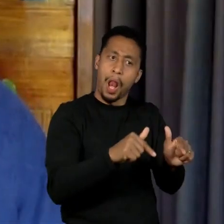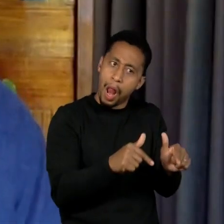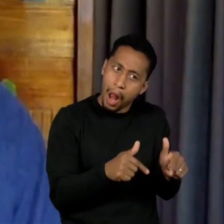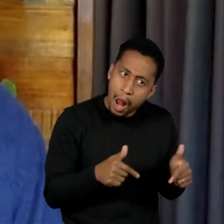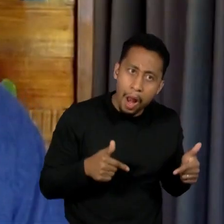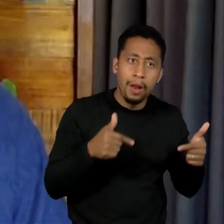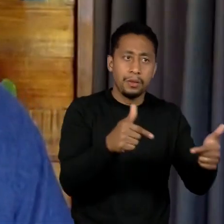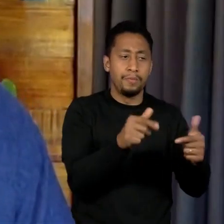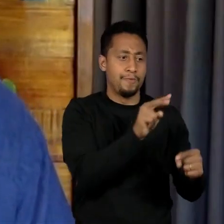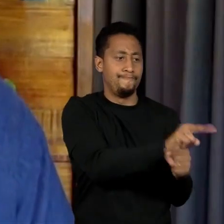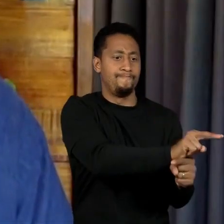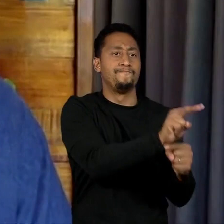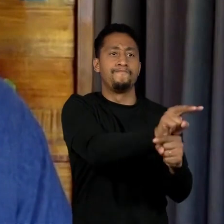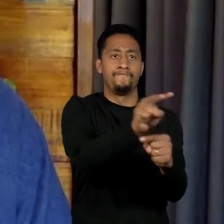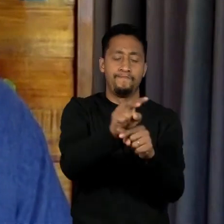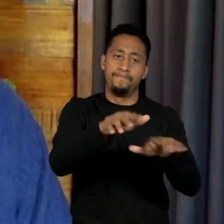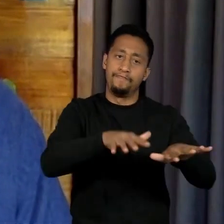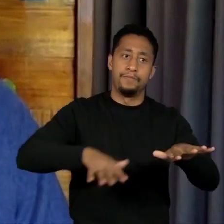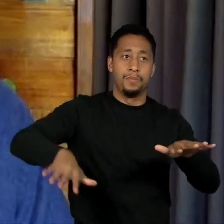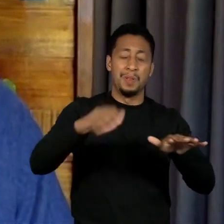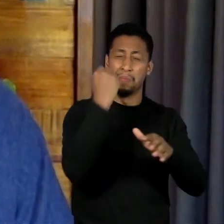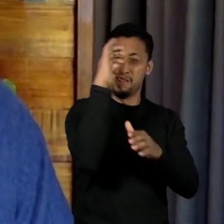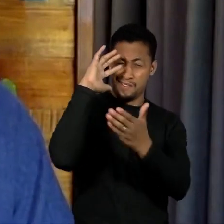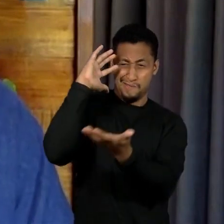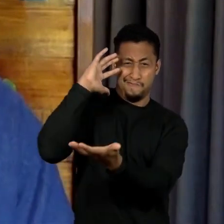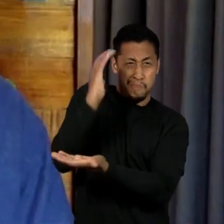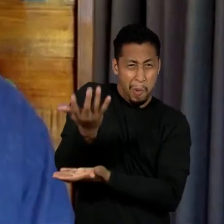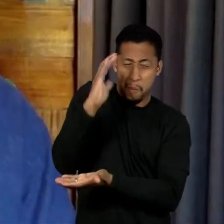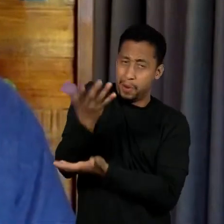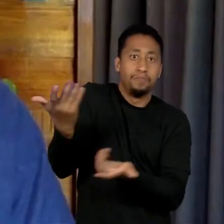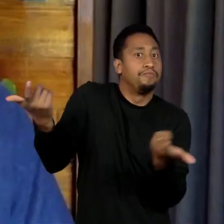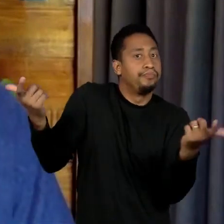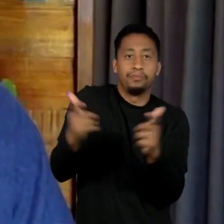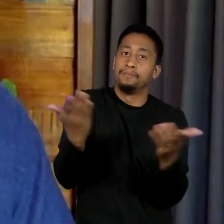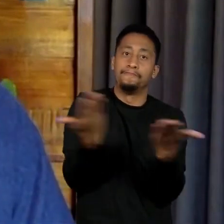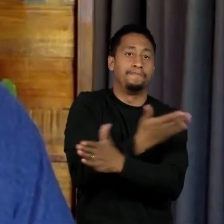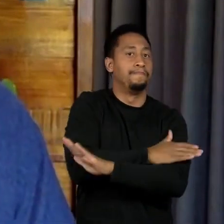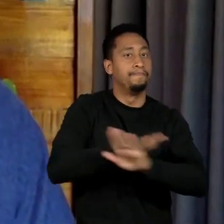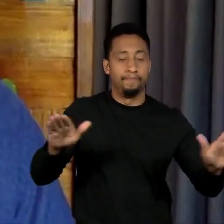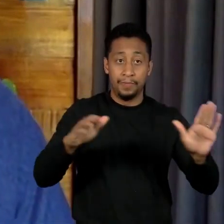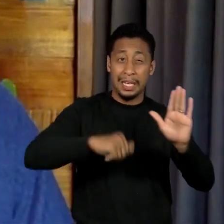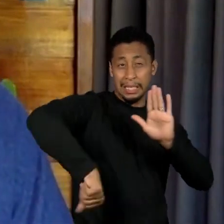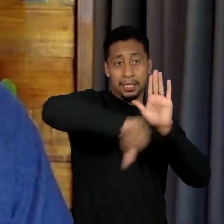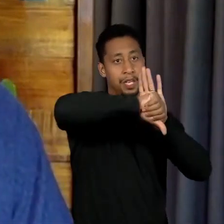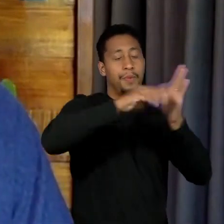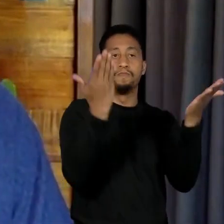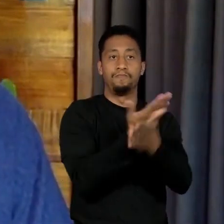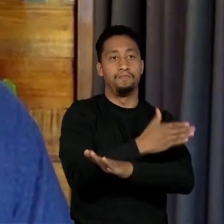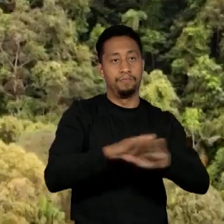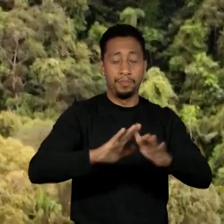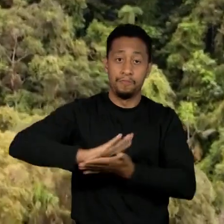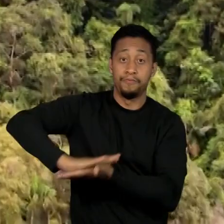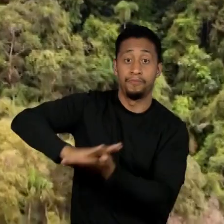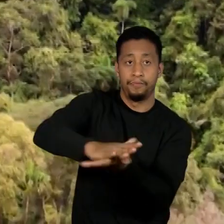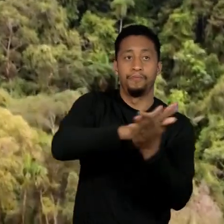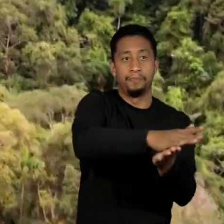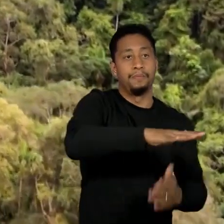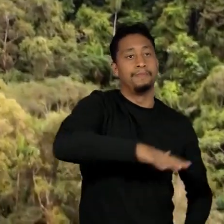desses países florestais para acabar com o desmatamento, ou pelo menos combater a ilegalidade da destruição florestal.